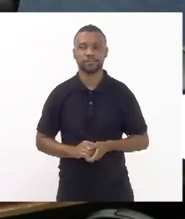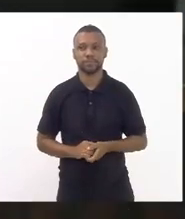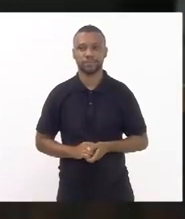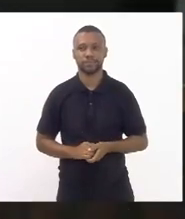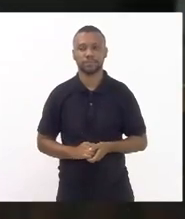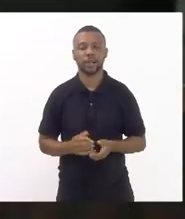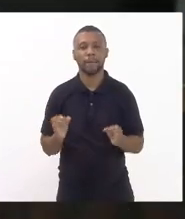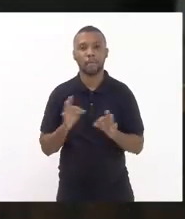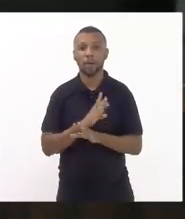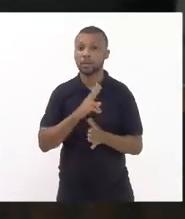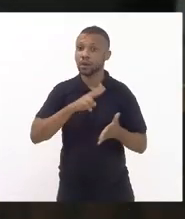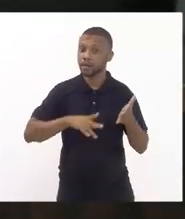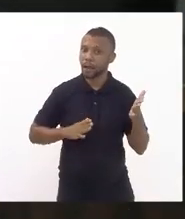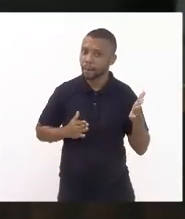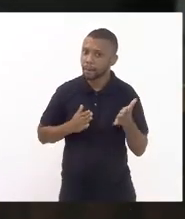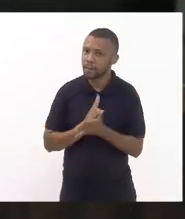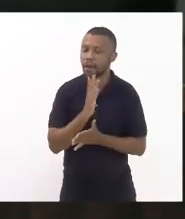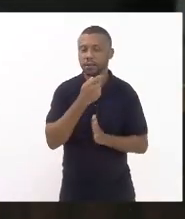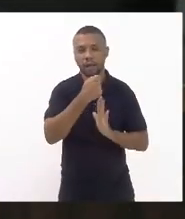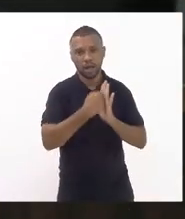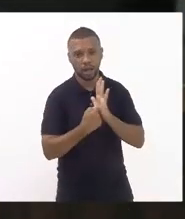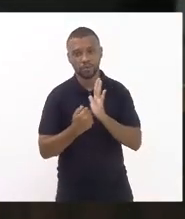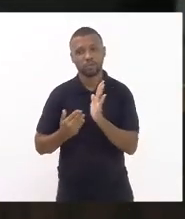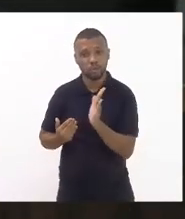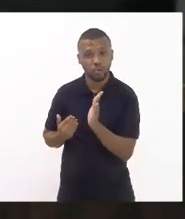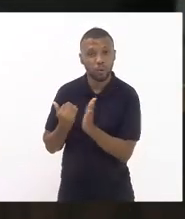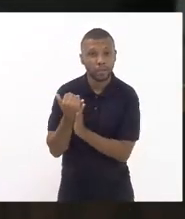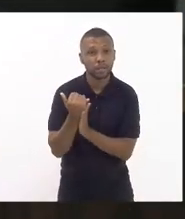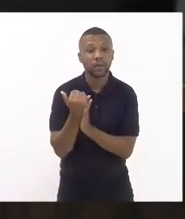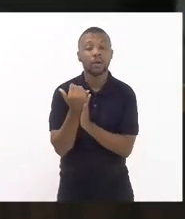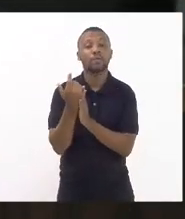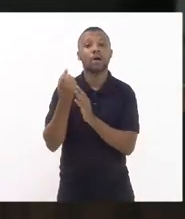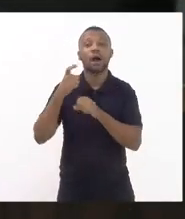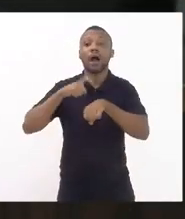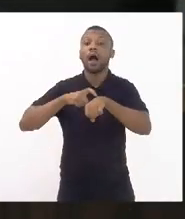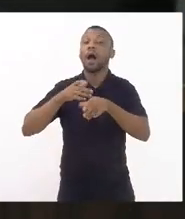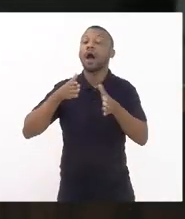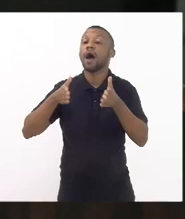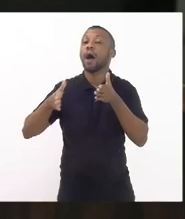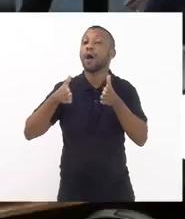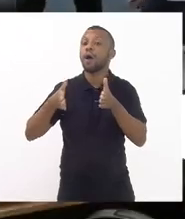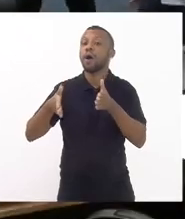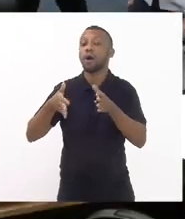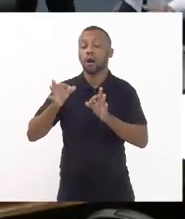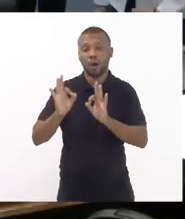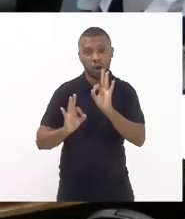Lida e aprovada a ata, passa-se a ordem do dia.